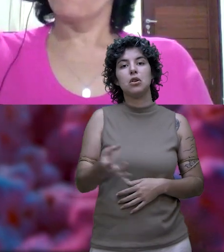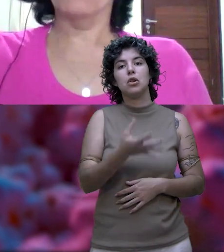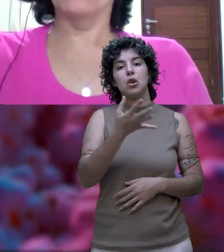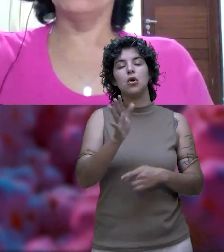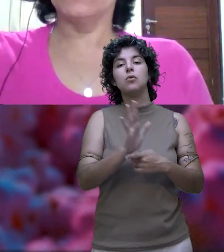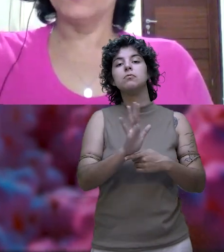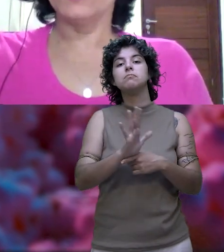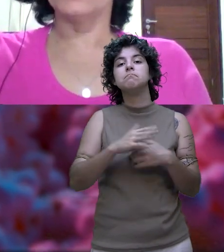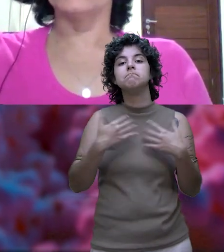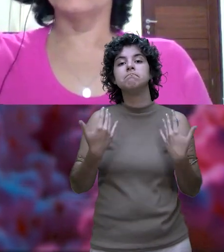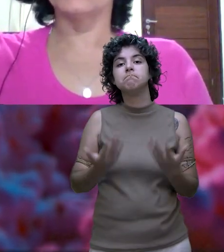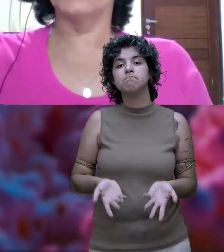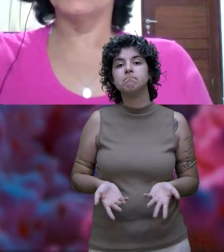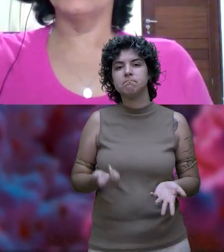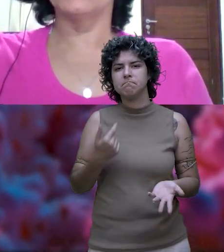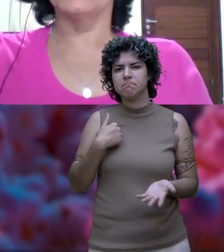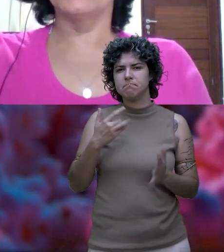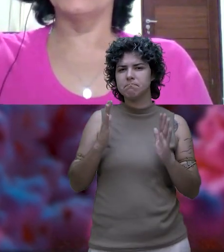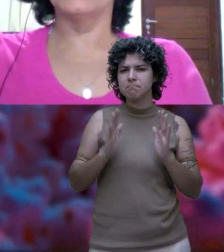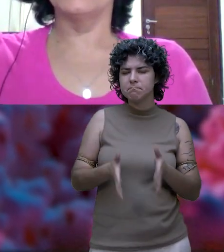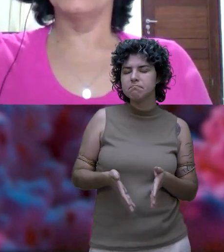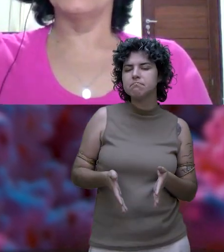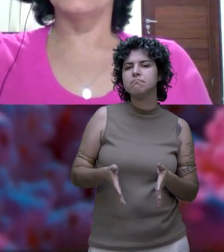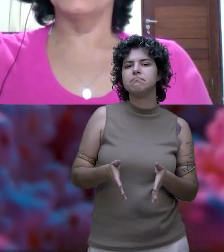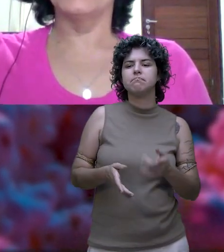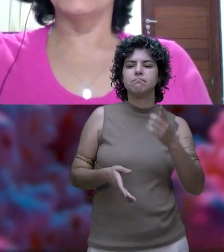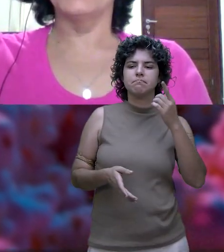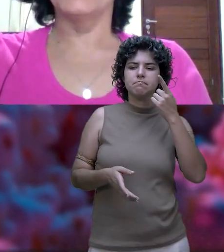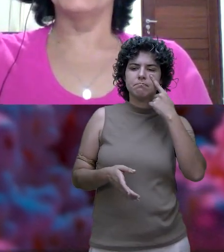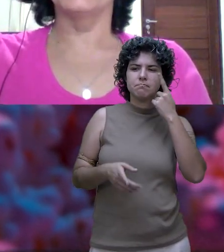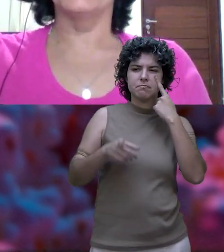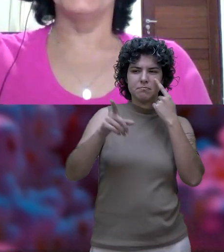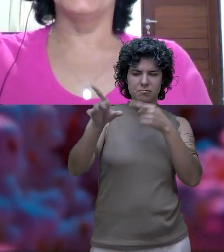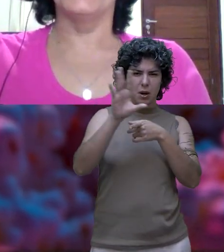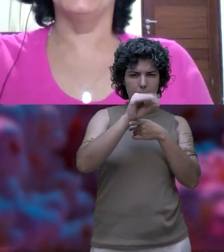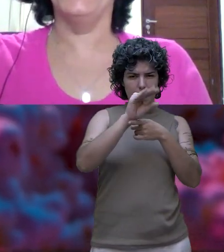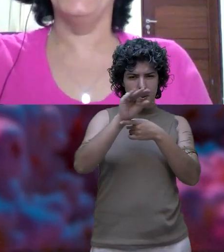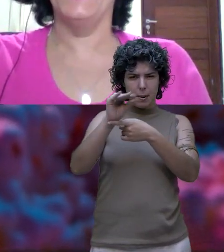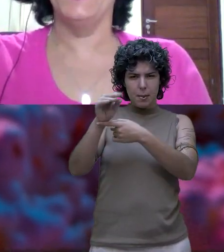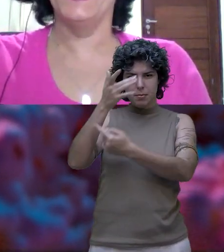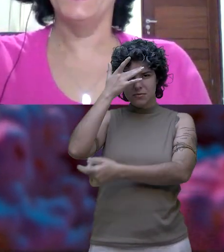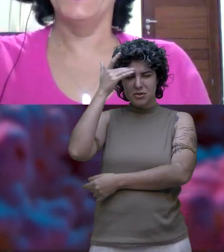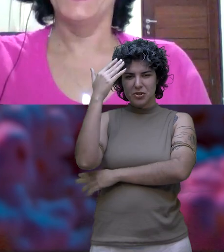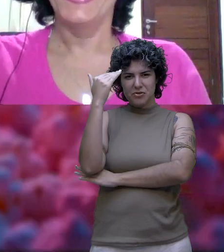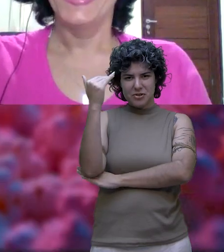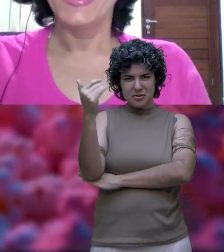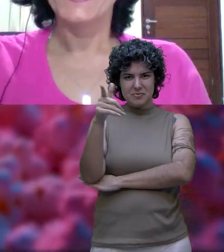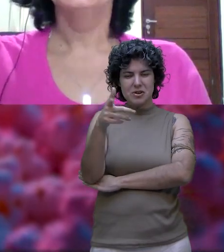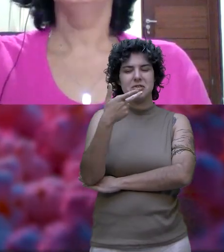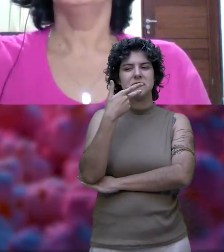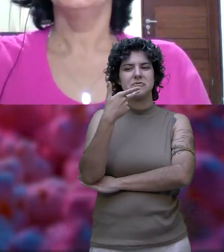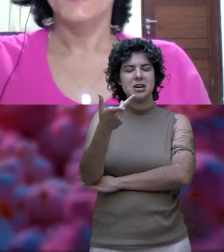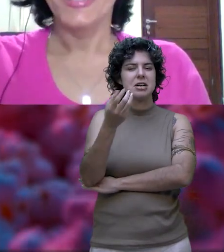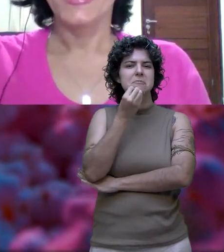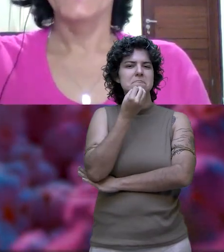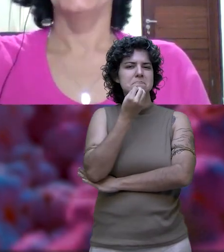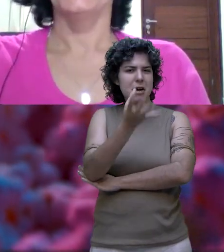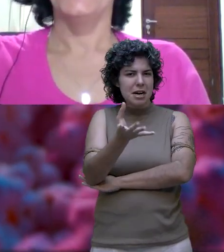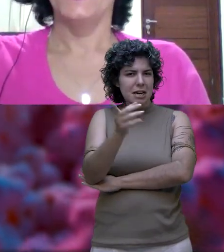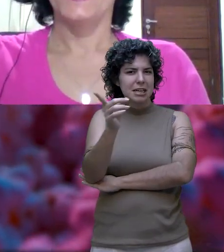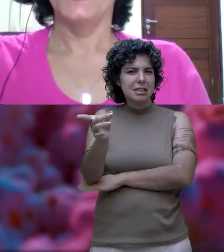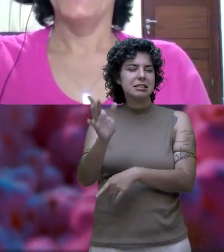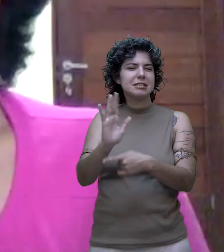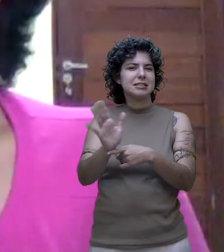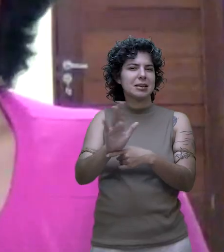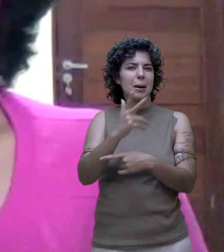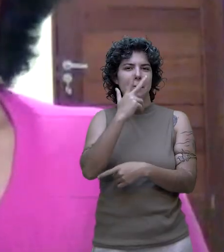já te vi com gente muito famosa em foto, falando muito bem do filme. Parece que a recepção tá